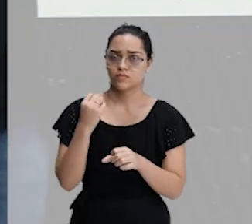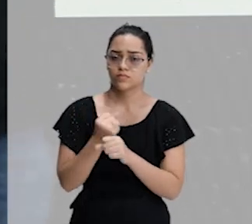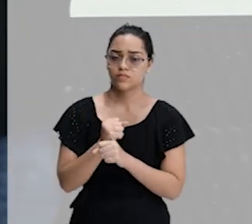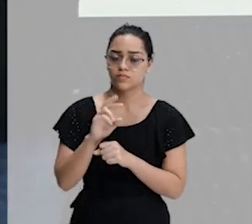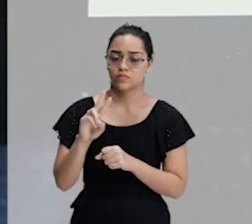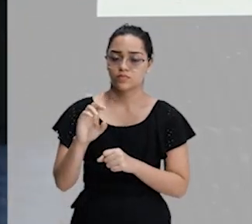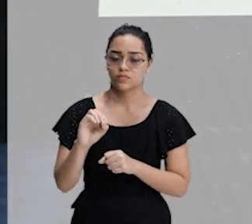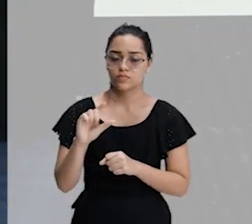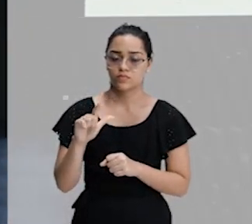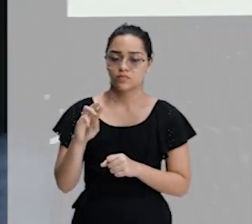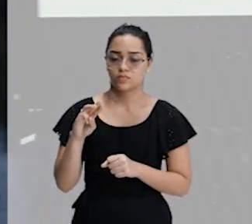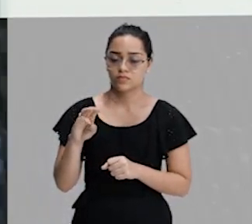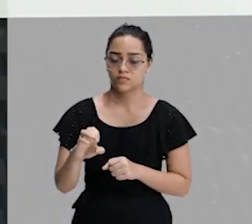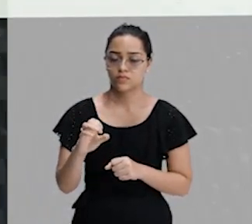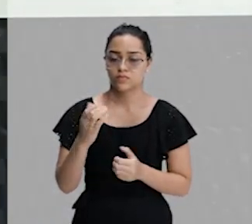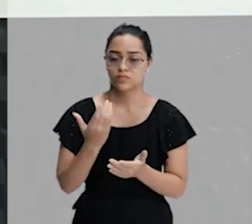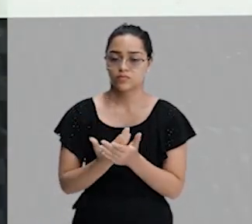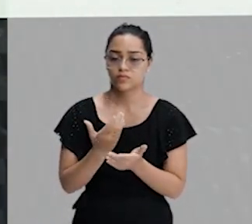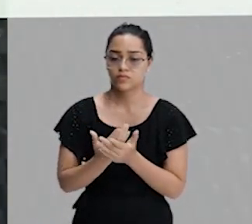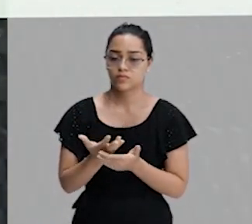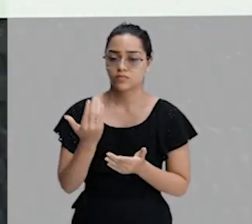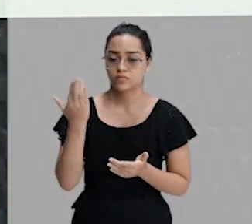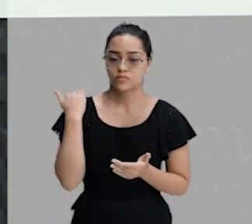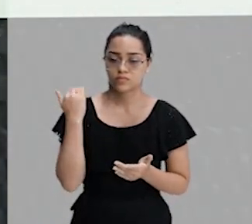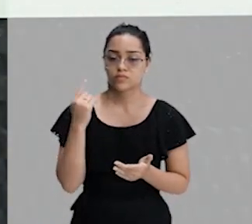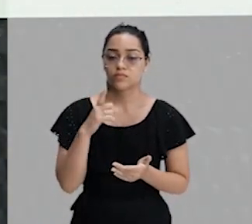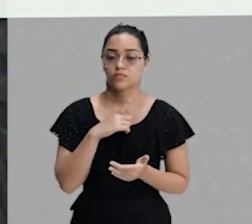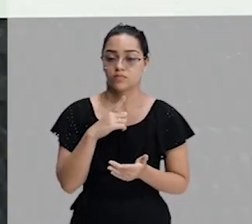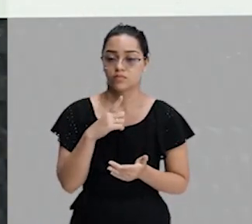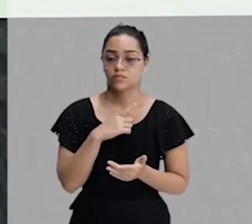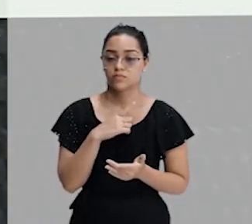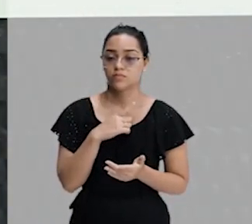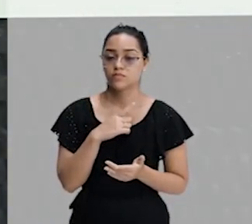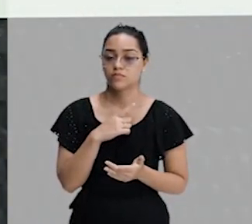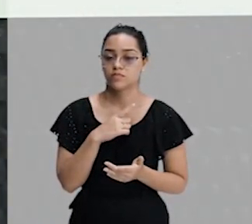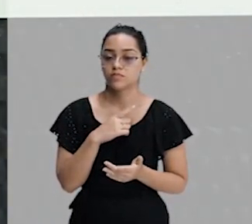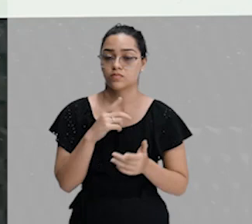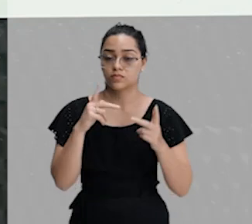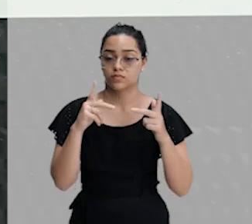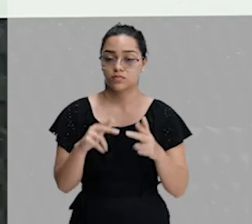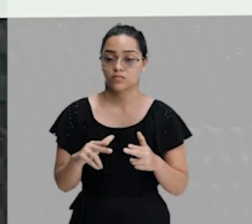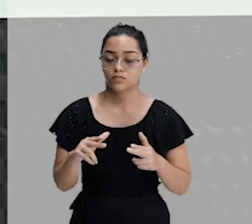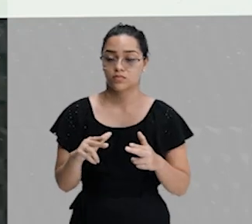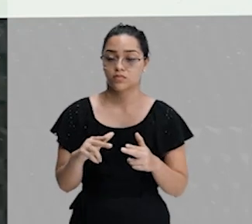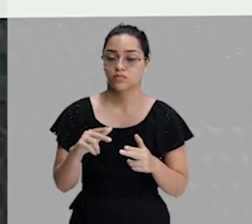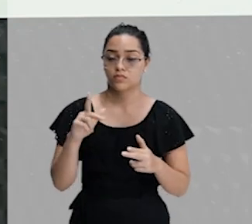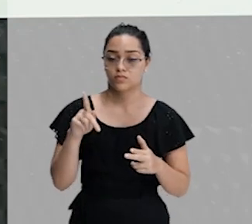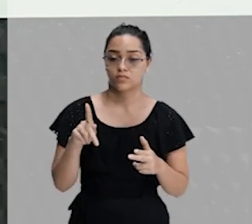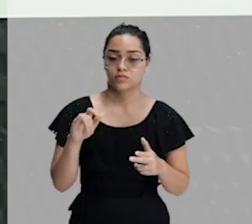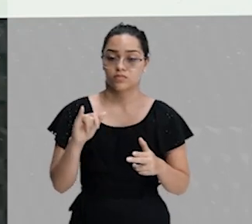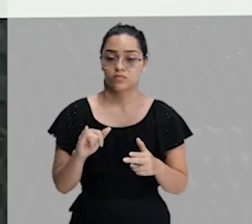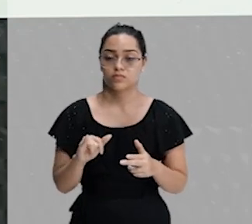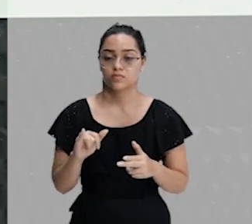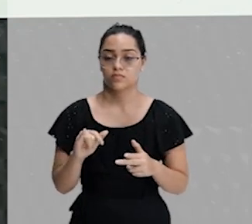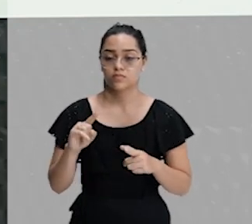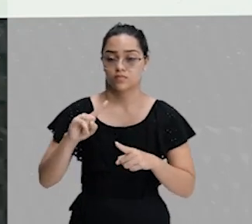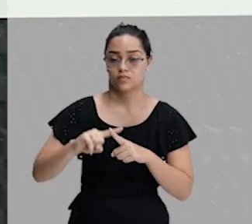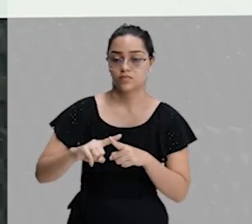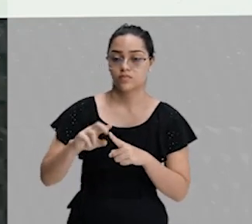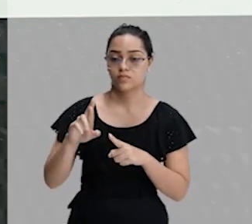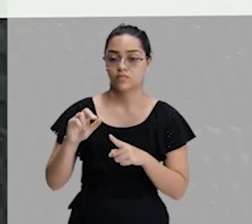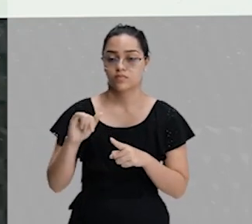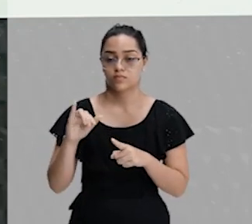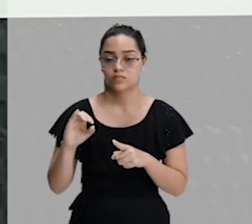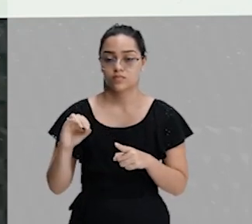o volume, na aula passada, a fórmula para calcular o volume é igual a π vezes o